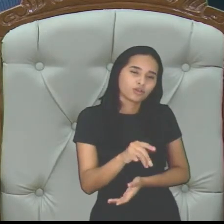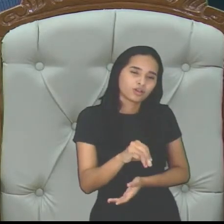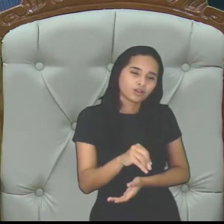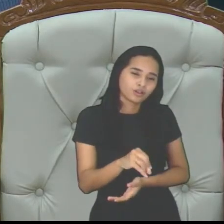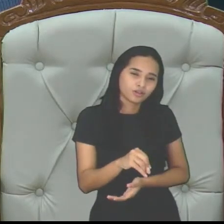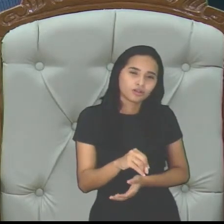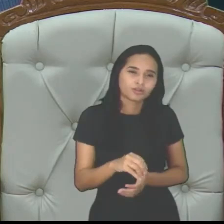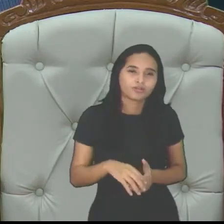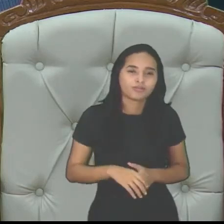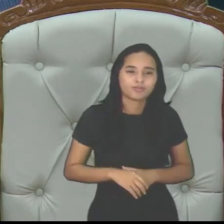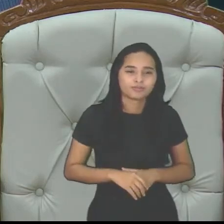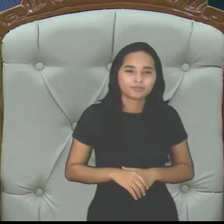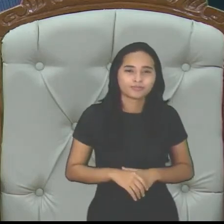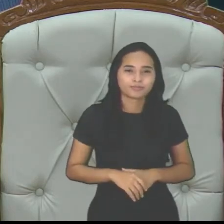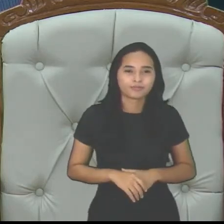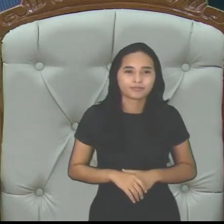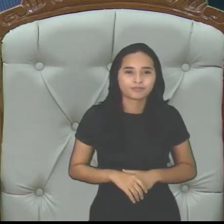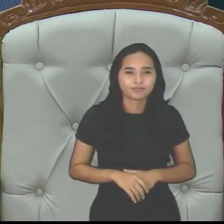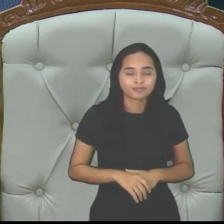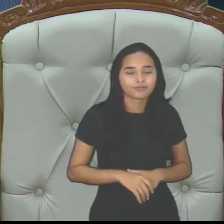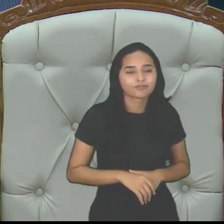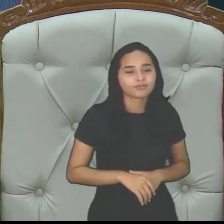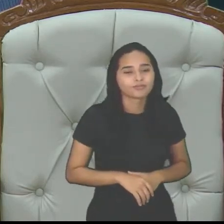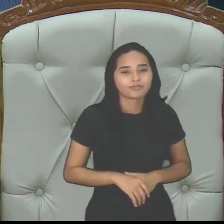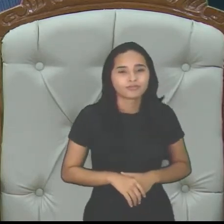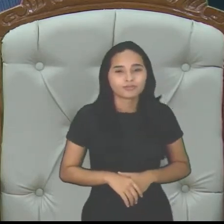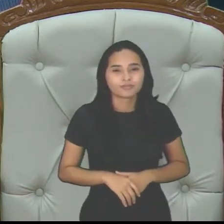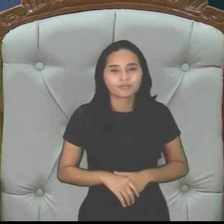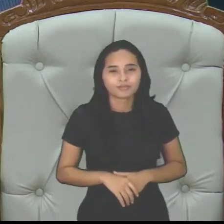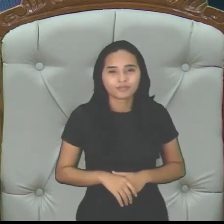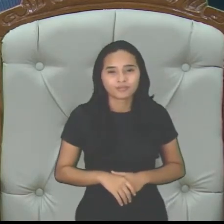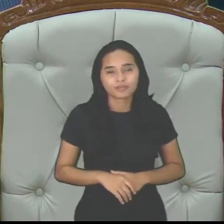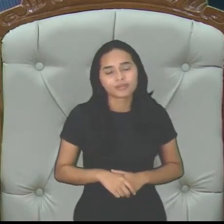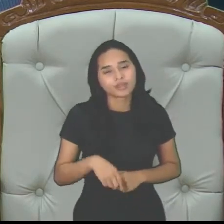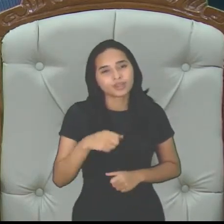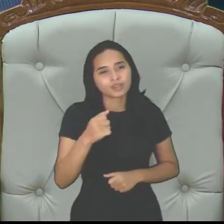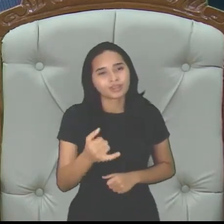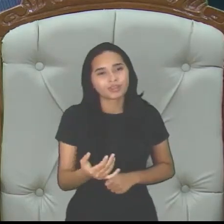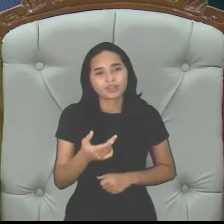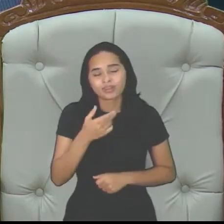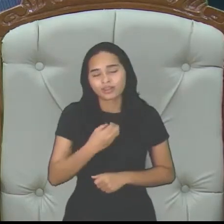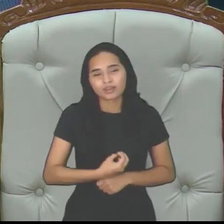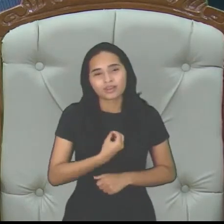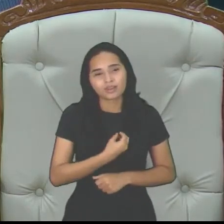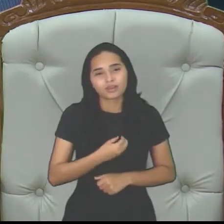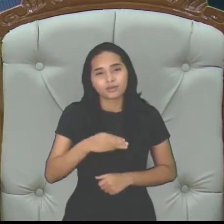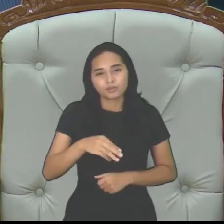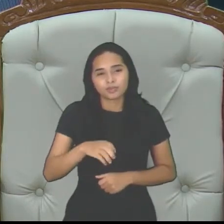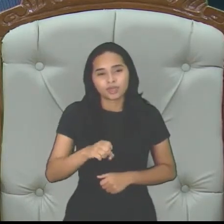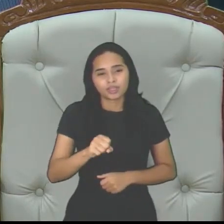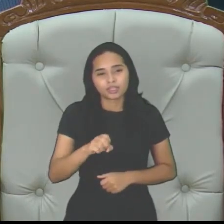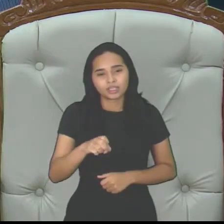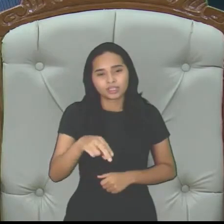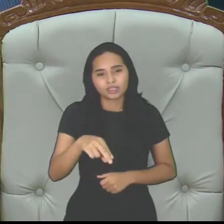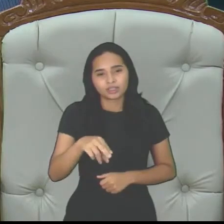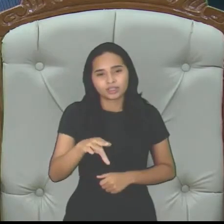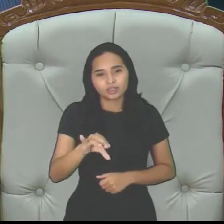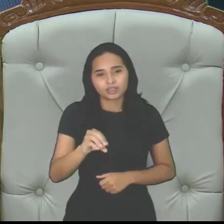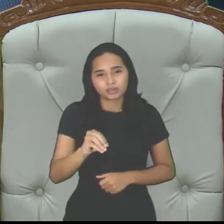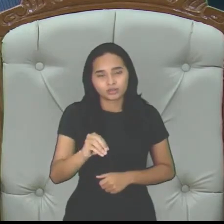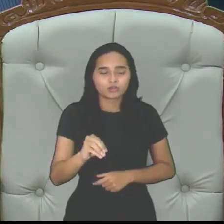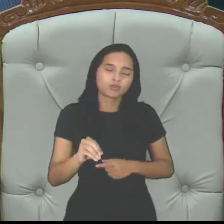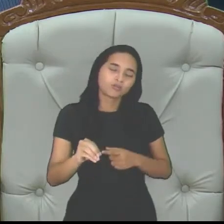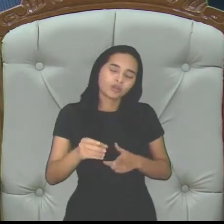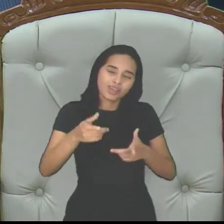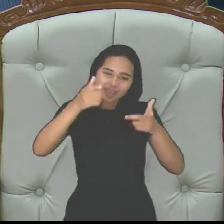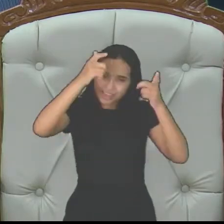Eneida. E na Eneida conta a vida de Mesêncio, rei dos etruscos, que